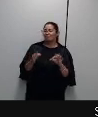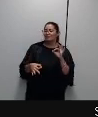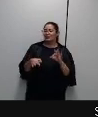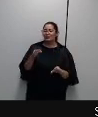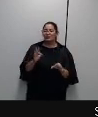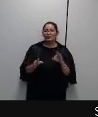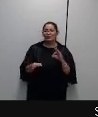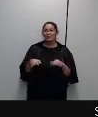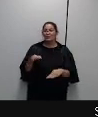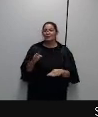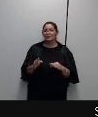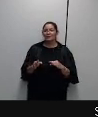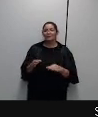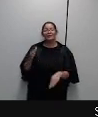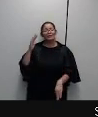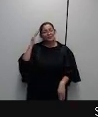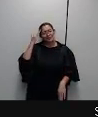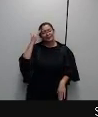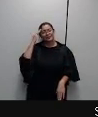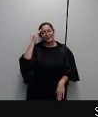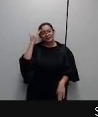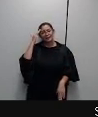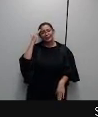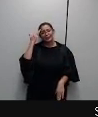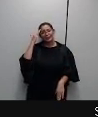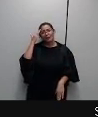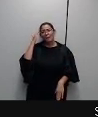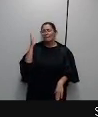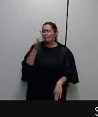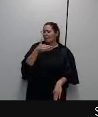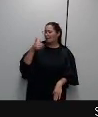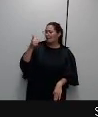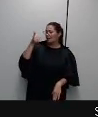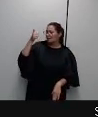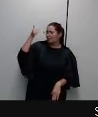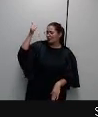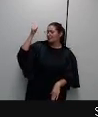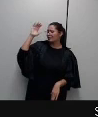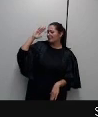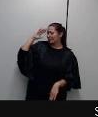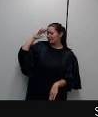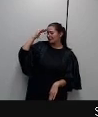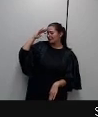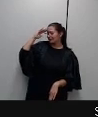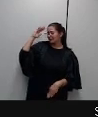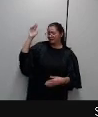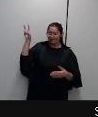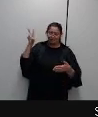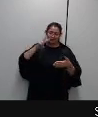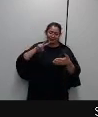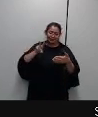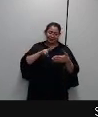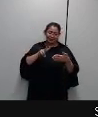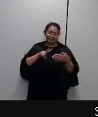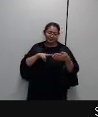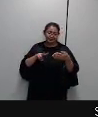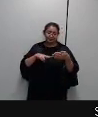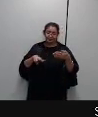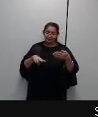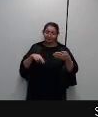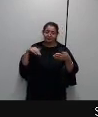compreensão para melhor compreensão da matéria coleciono o seguinte trecho do voto condutor